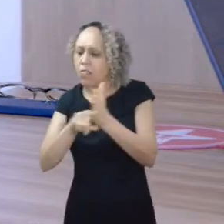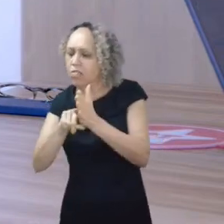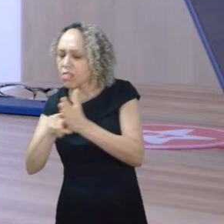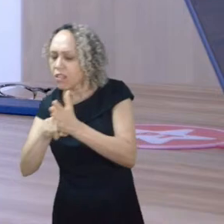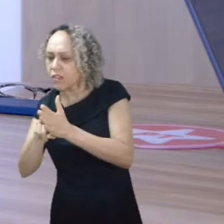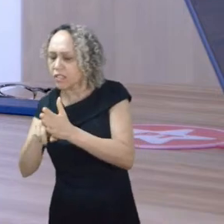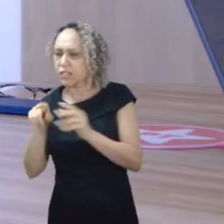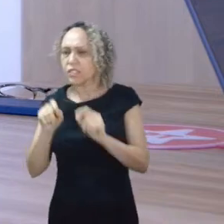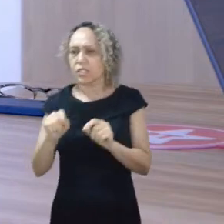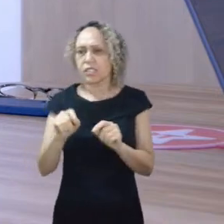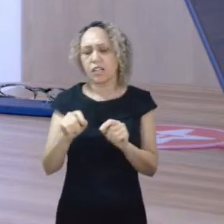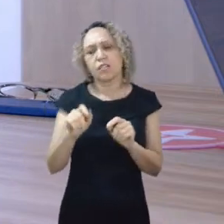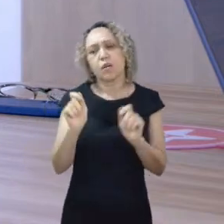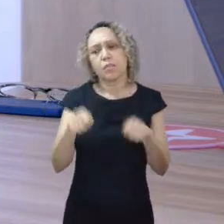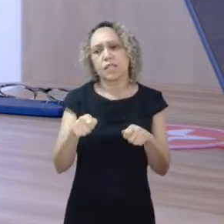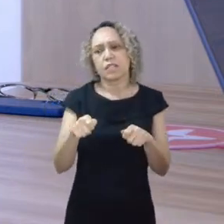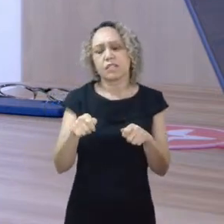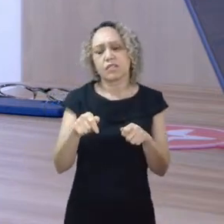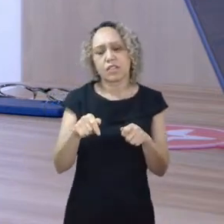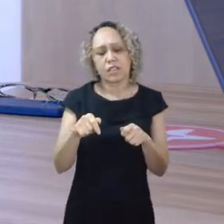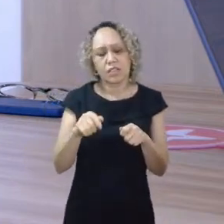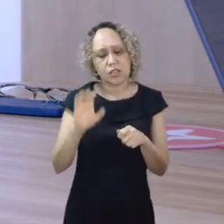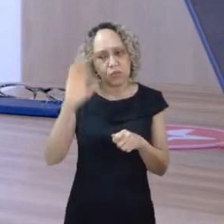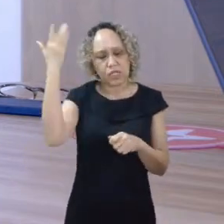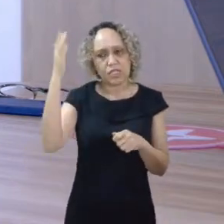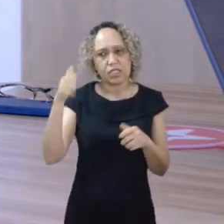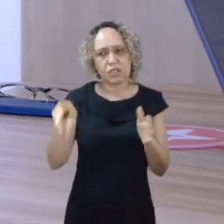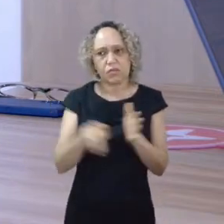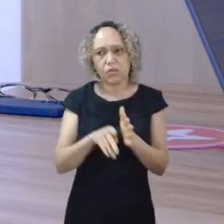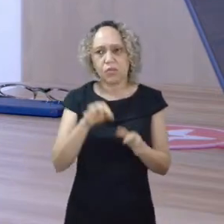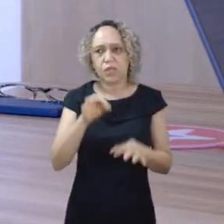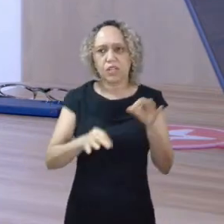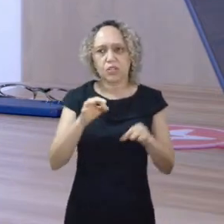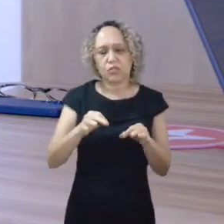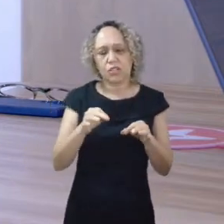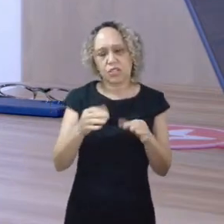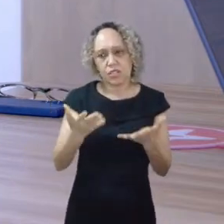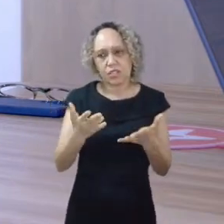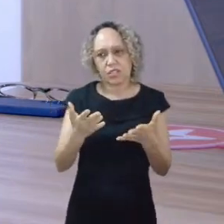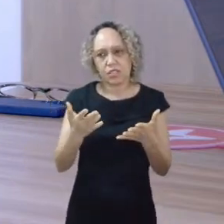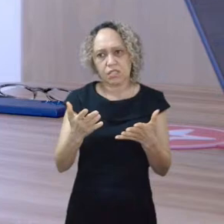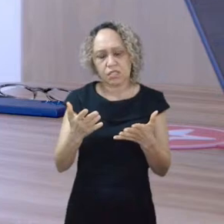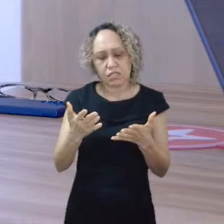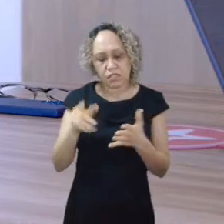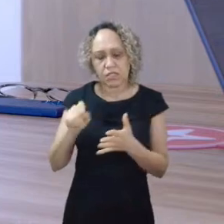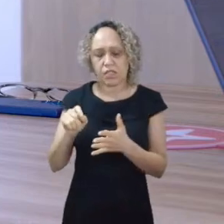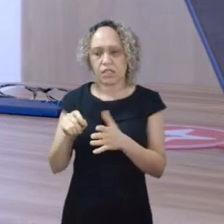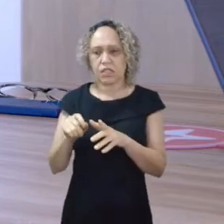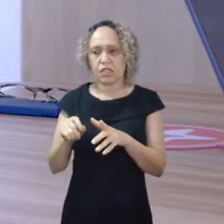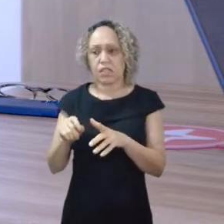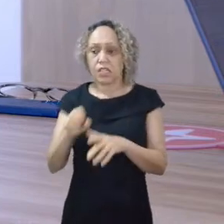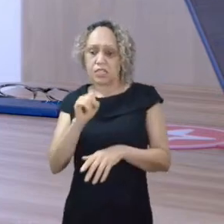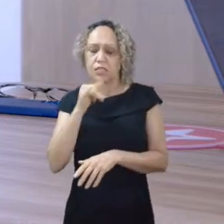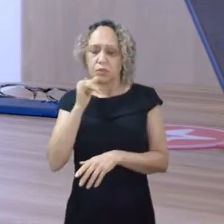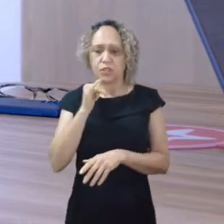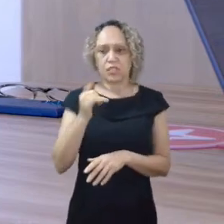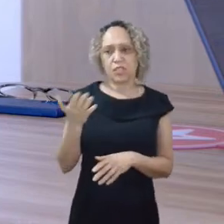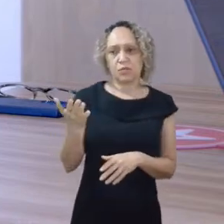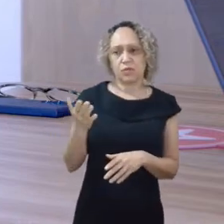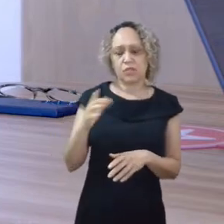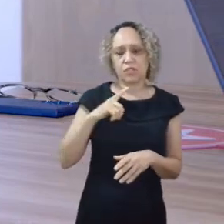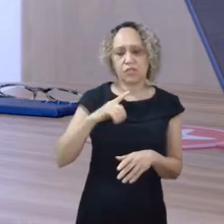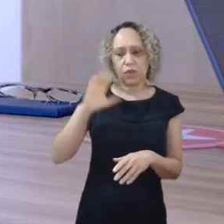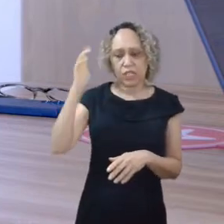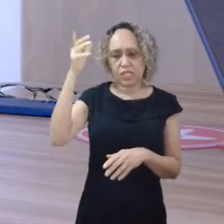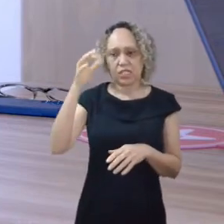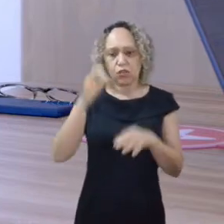judicial. E aí, se essa decisão não é cumprida, ele eventualmente vai dar uma decisão suspendendo essa plataforma. Isso aconteceu exatamente nesses termos.